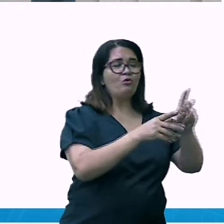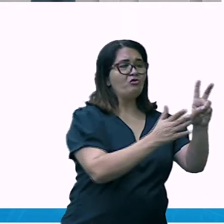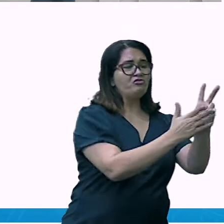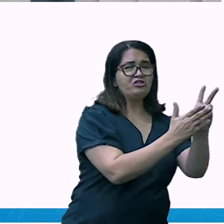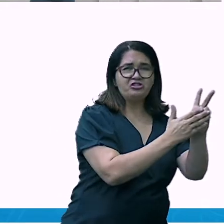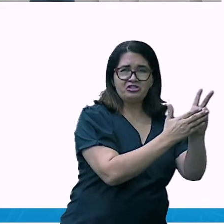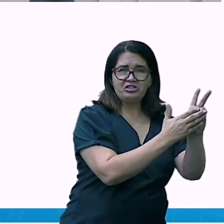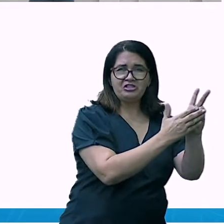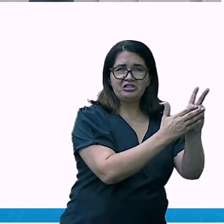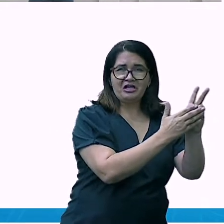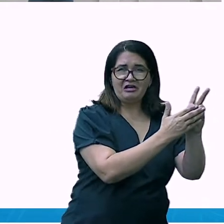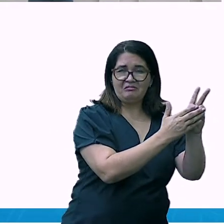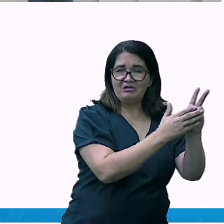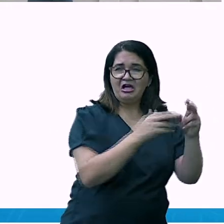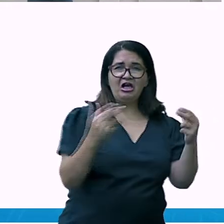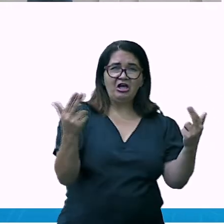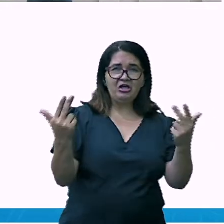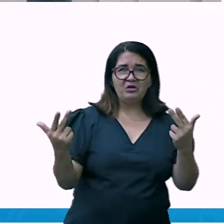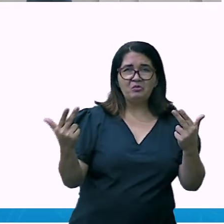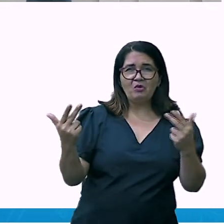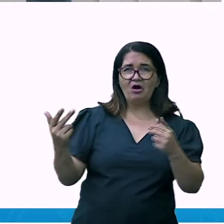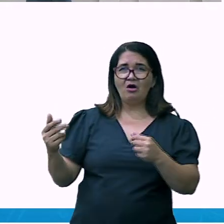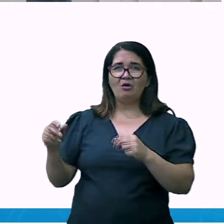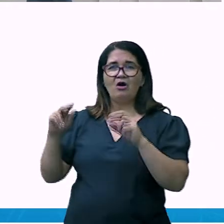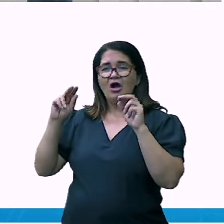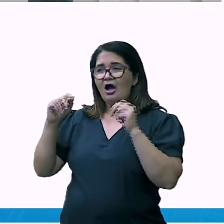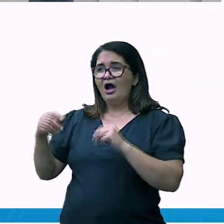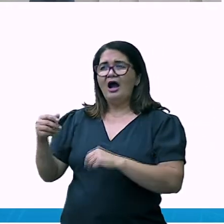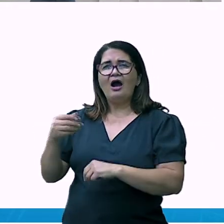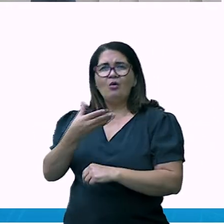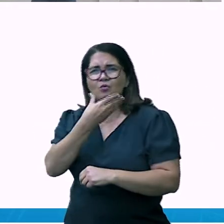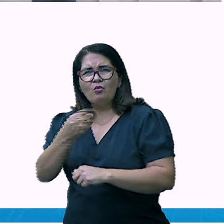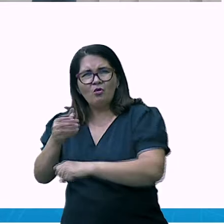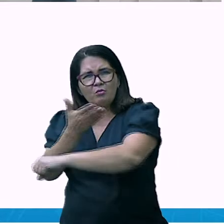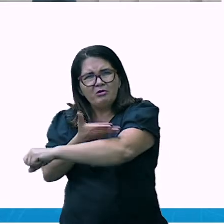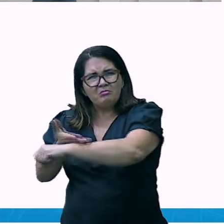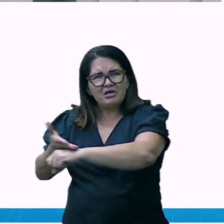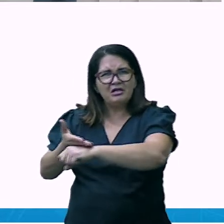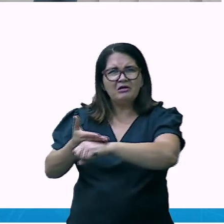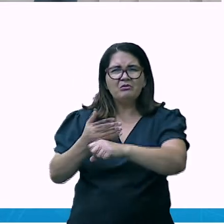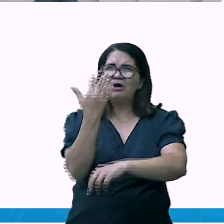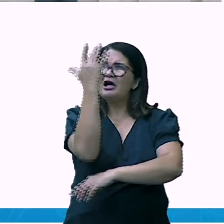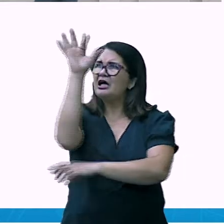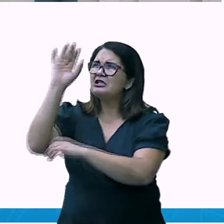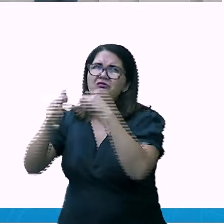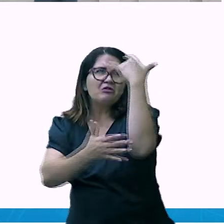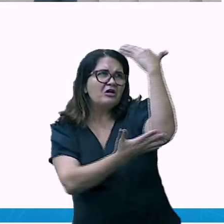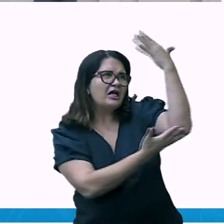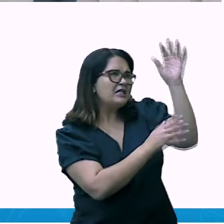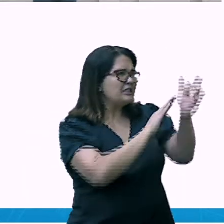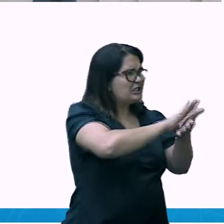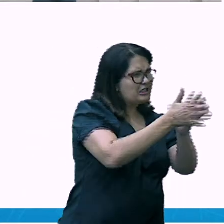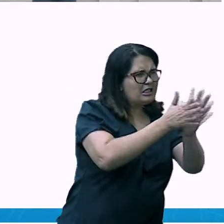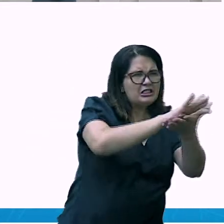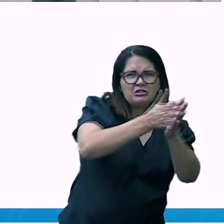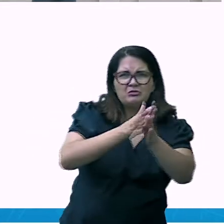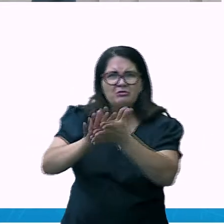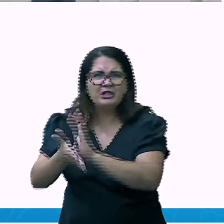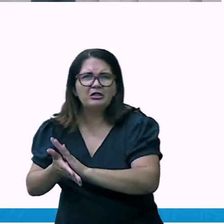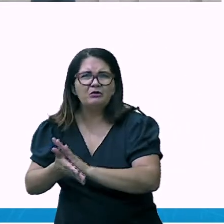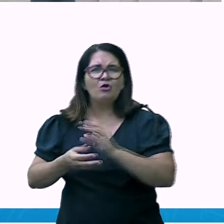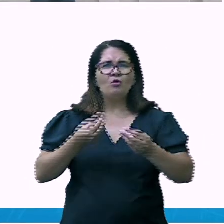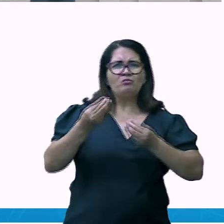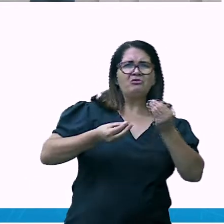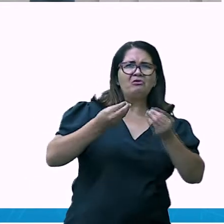branco, destruindo a floresta, as florestas não existiriam mais nas reservas indígenas. Nós